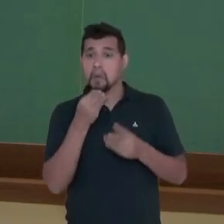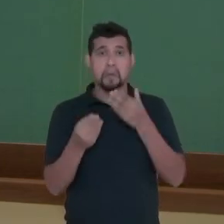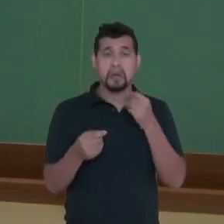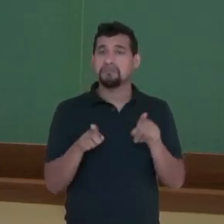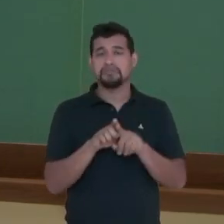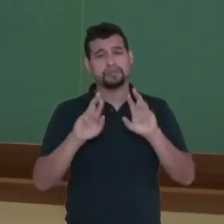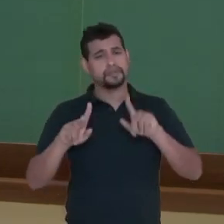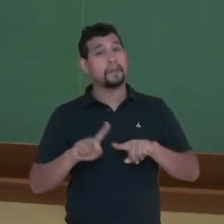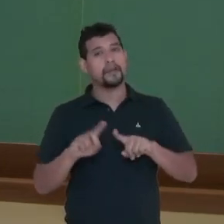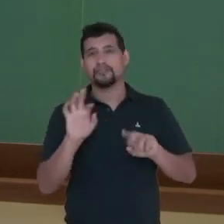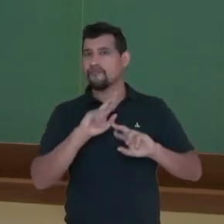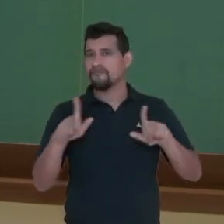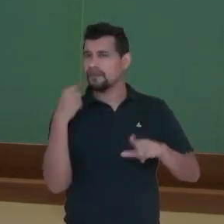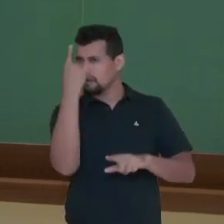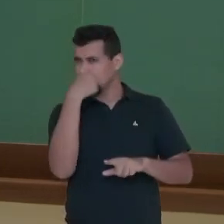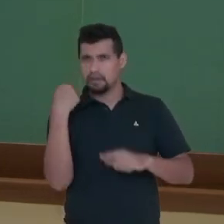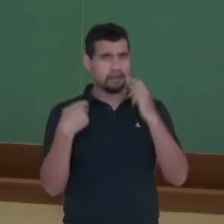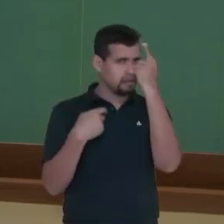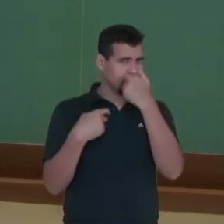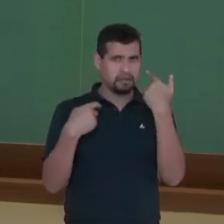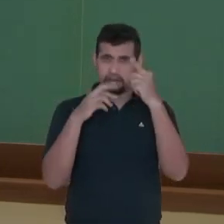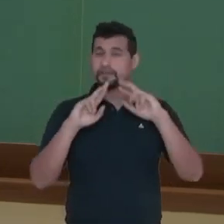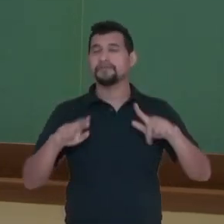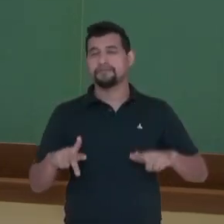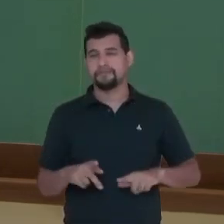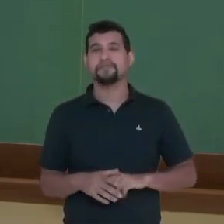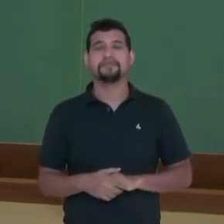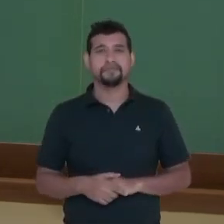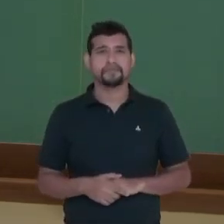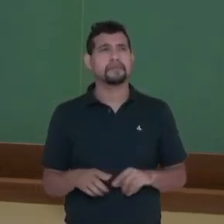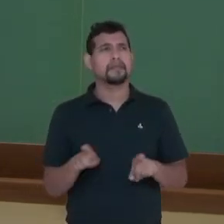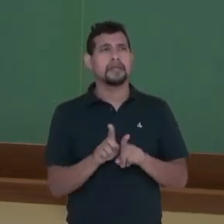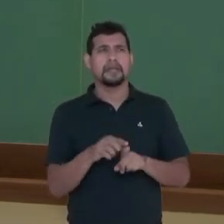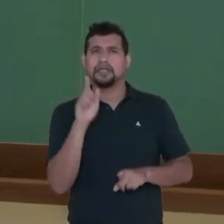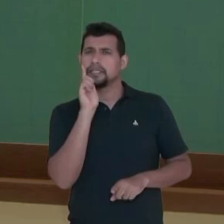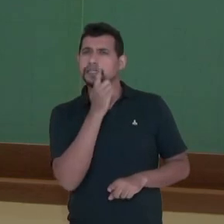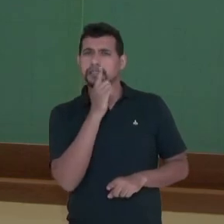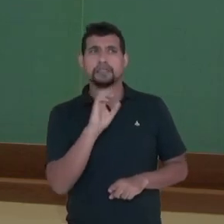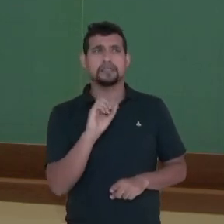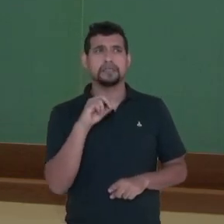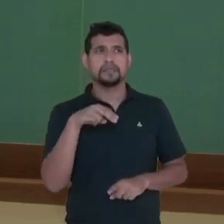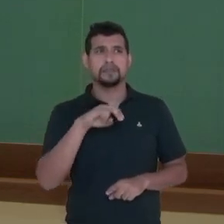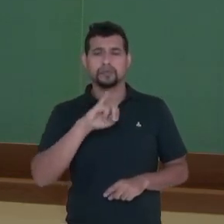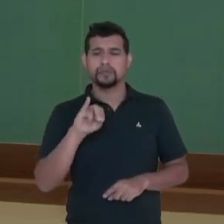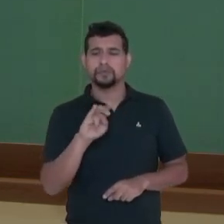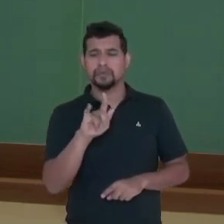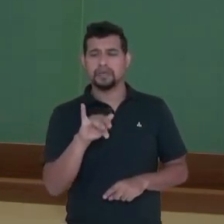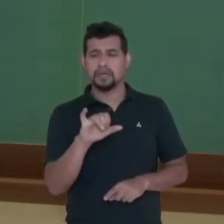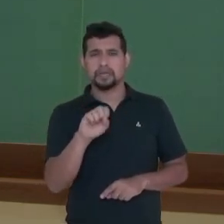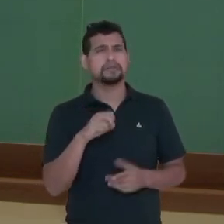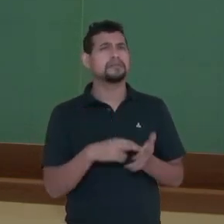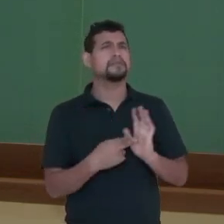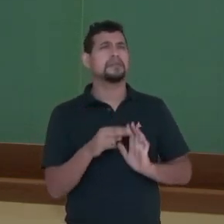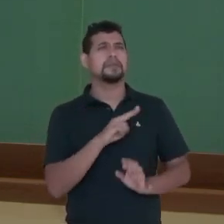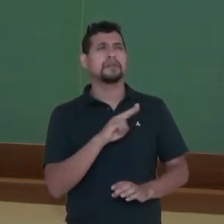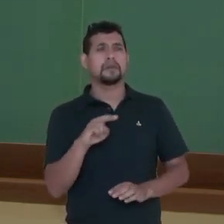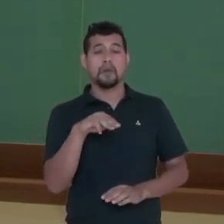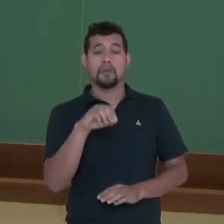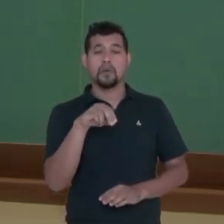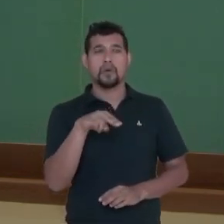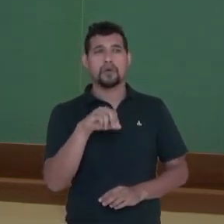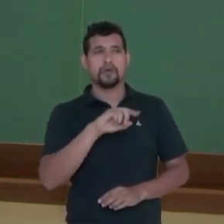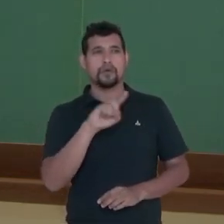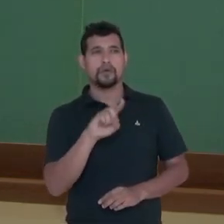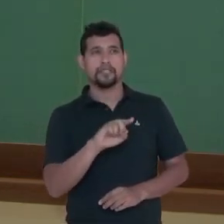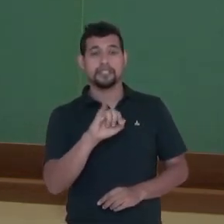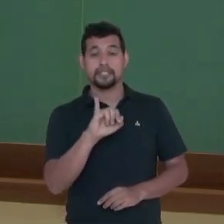mas diferentes, né? Com ou sem semelhança. E os gêmeos conjugados, eles eram gêmeos monozigóticos, só que quando